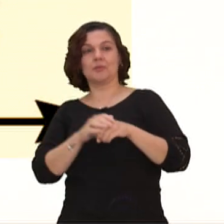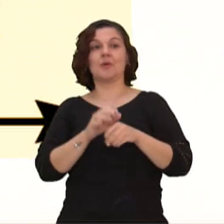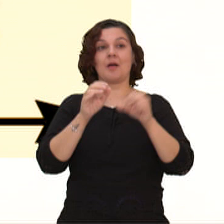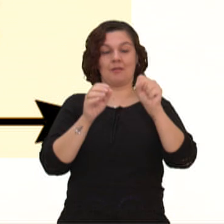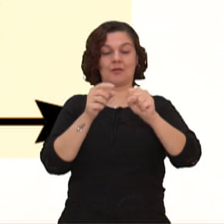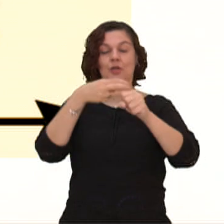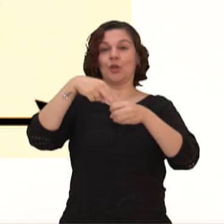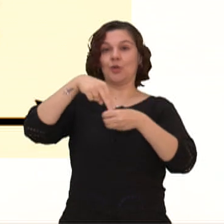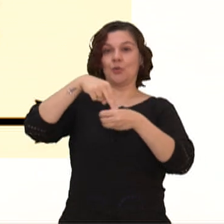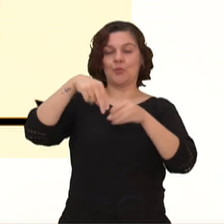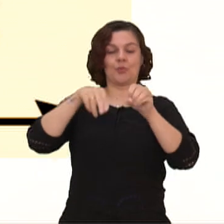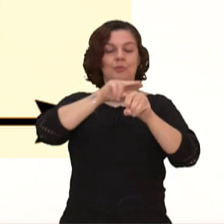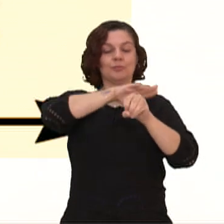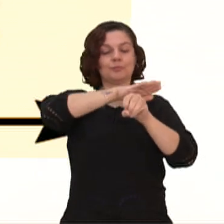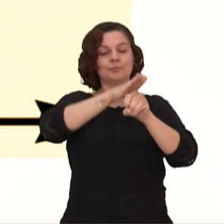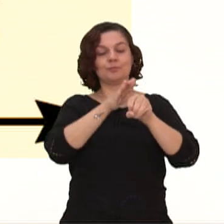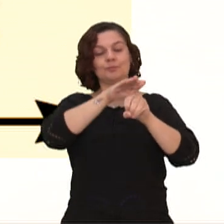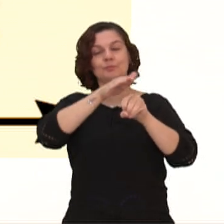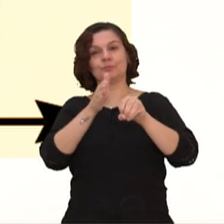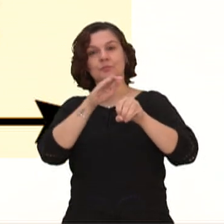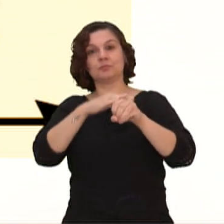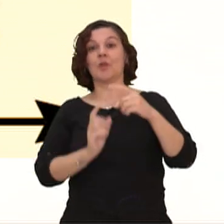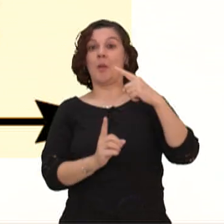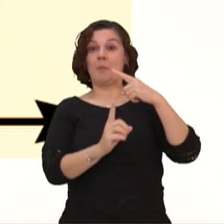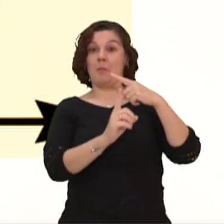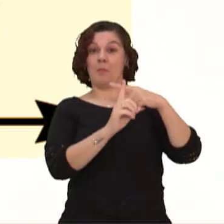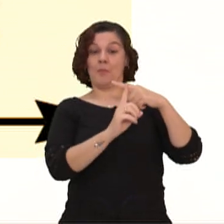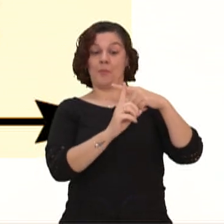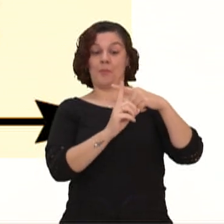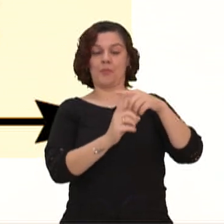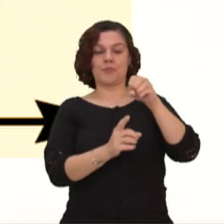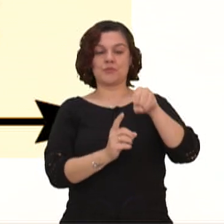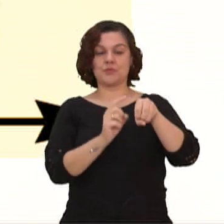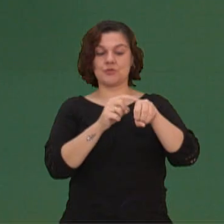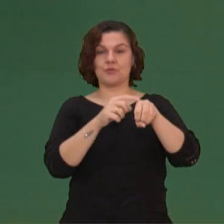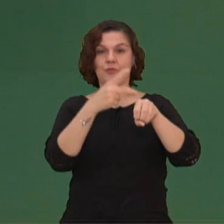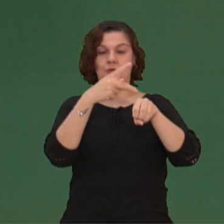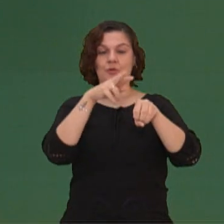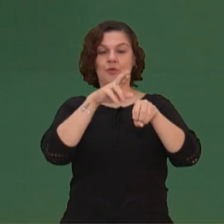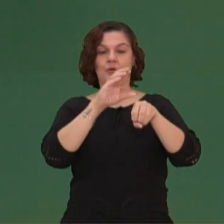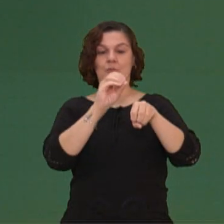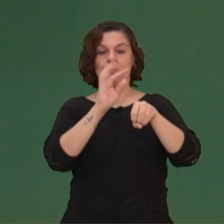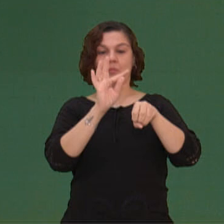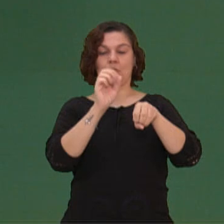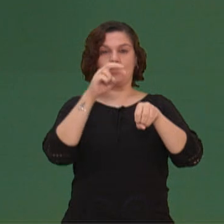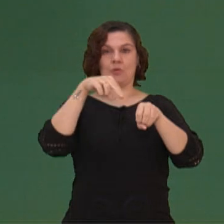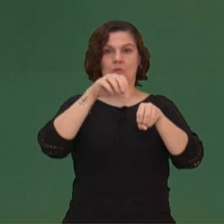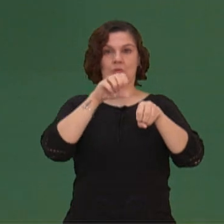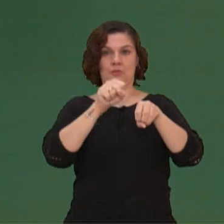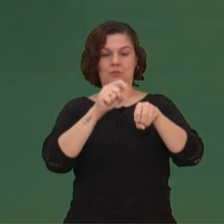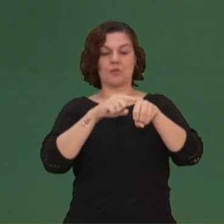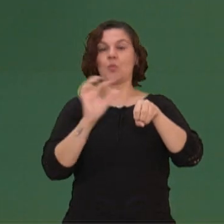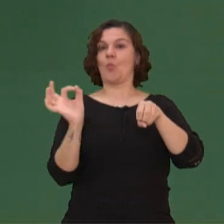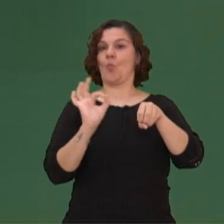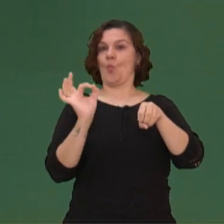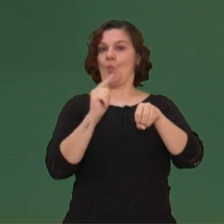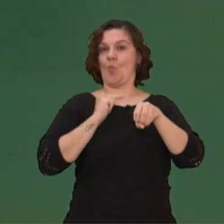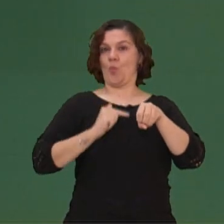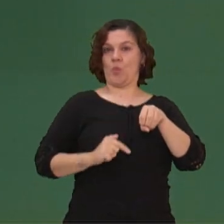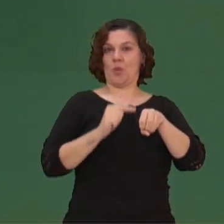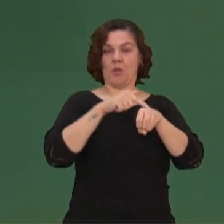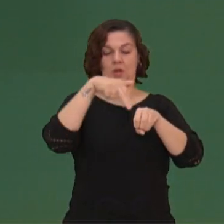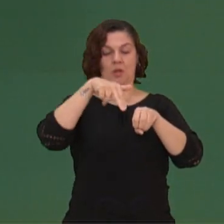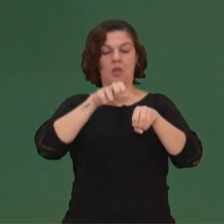redor do núcleo. Núcleo positivo. Tem prótons positivos e nêutrons. Ao redor, os